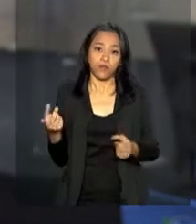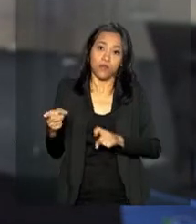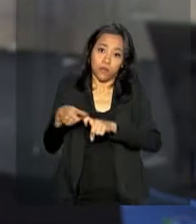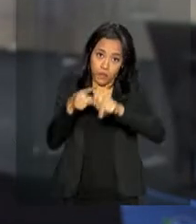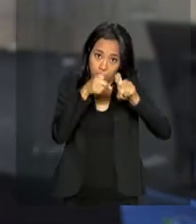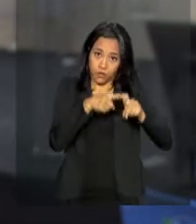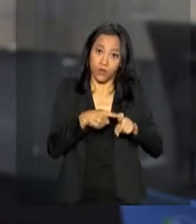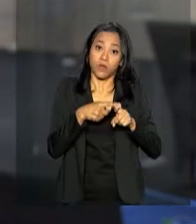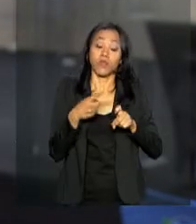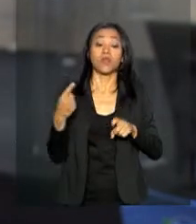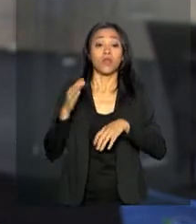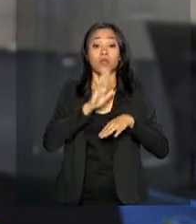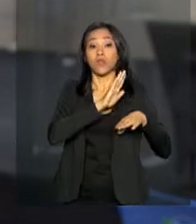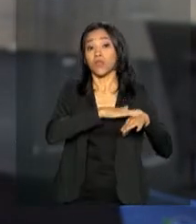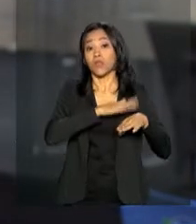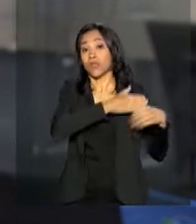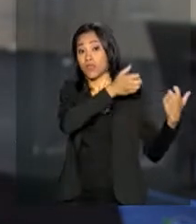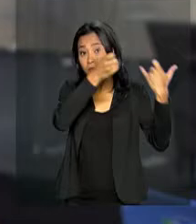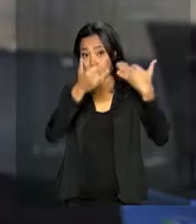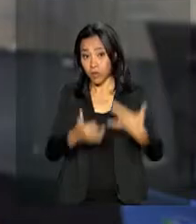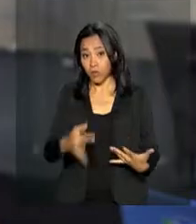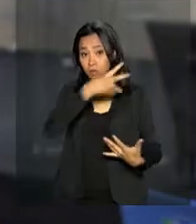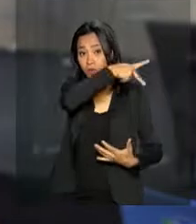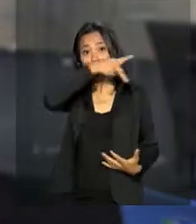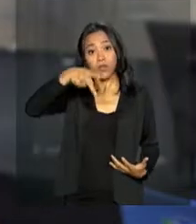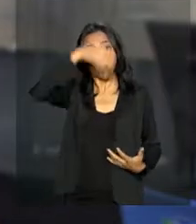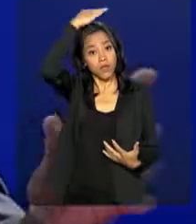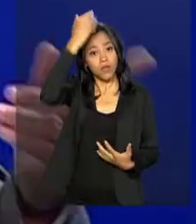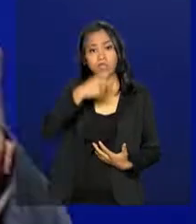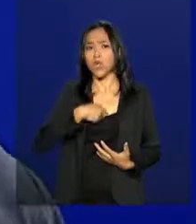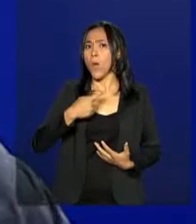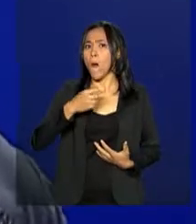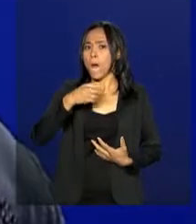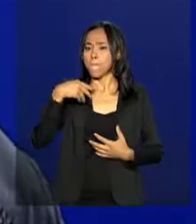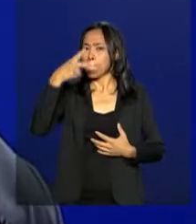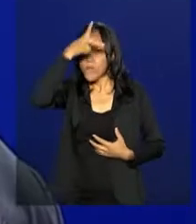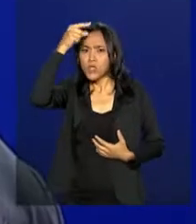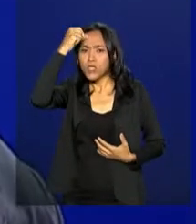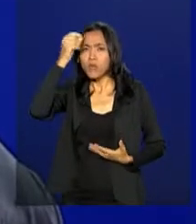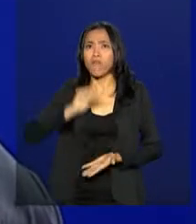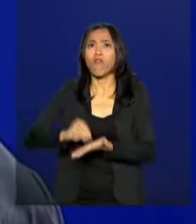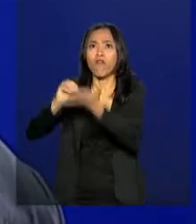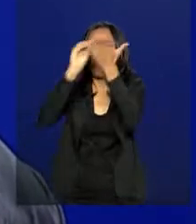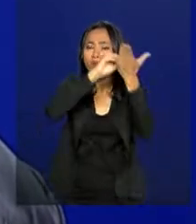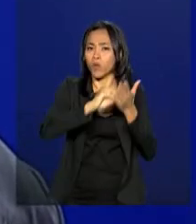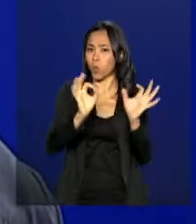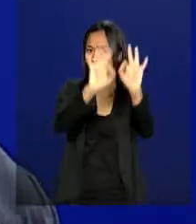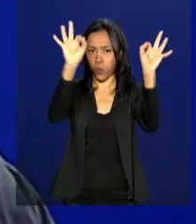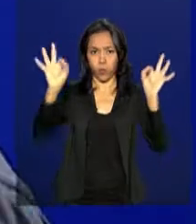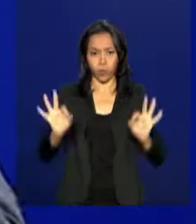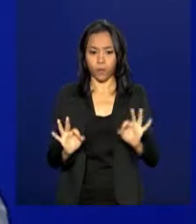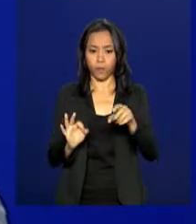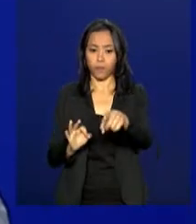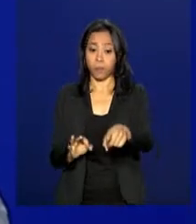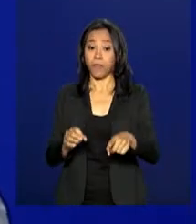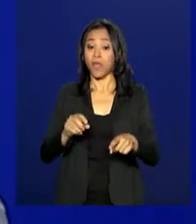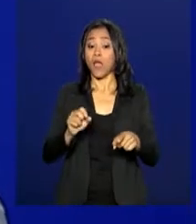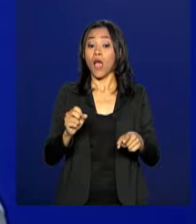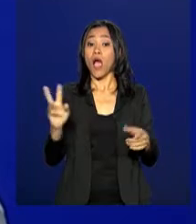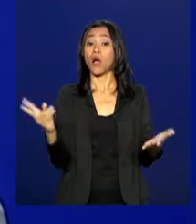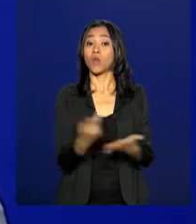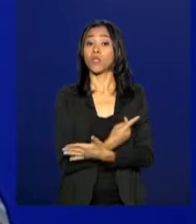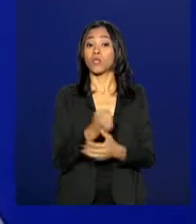ele afirmou que nenhum município ficará desprovido vejam que o caso os médicos cubanos o episódio se deu uma semana